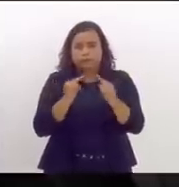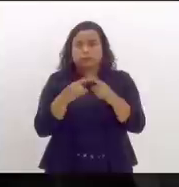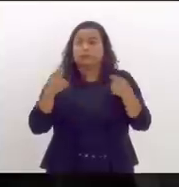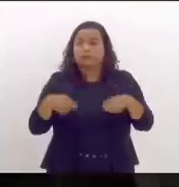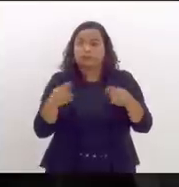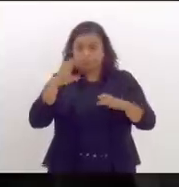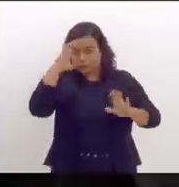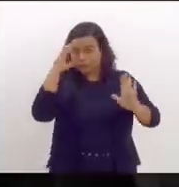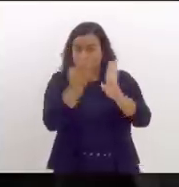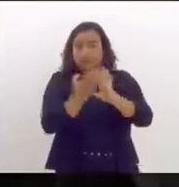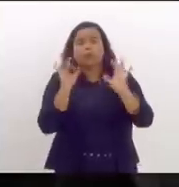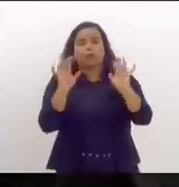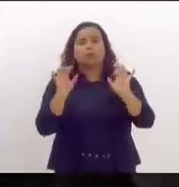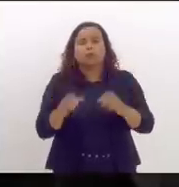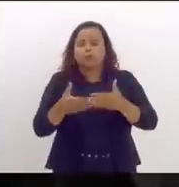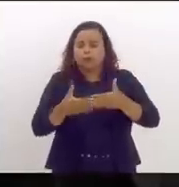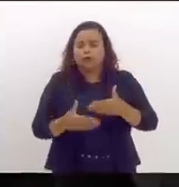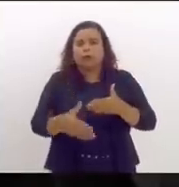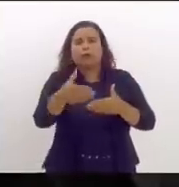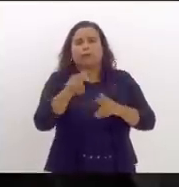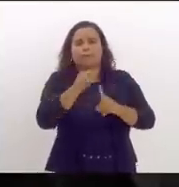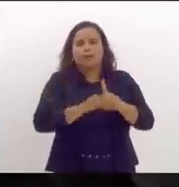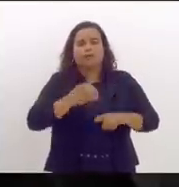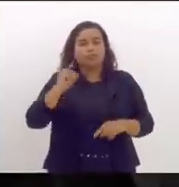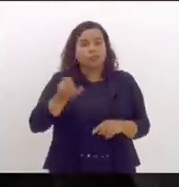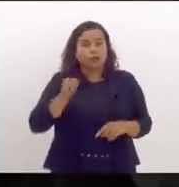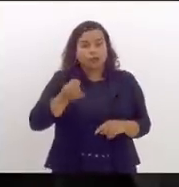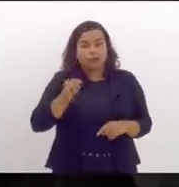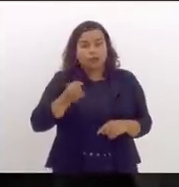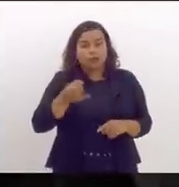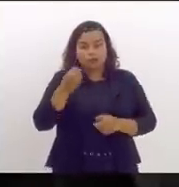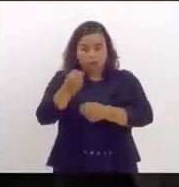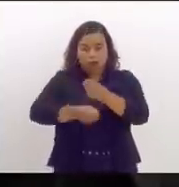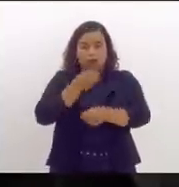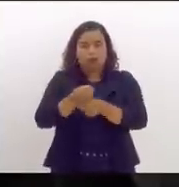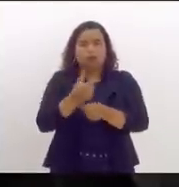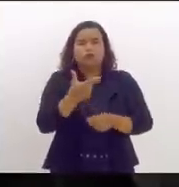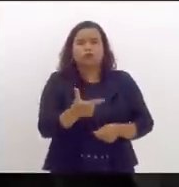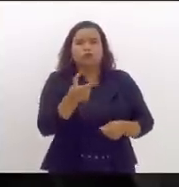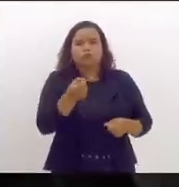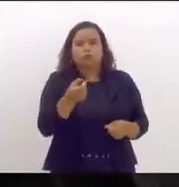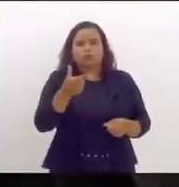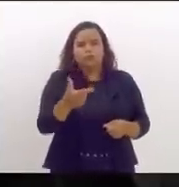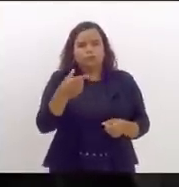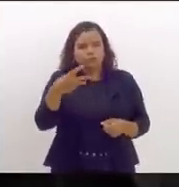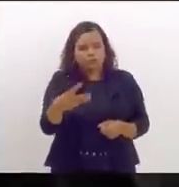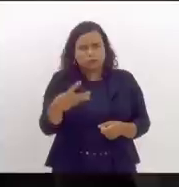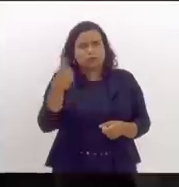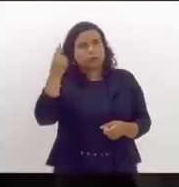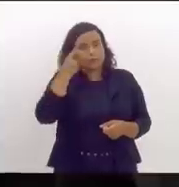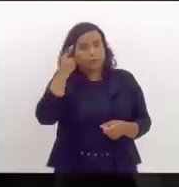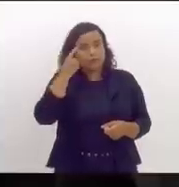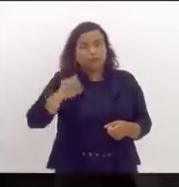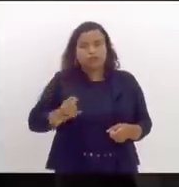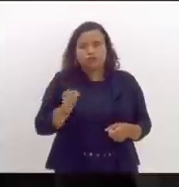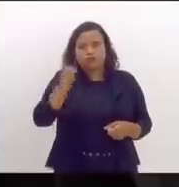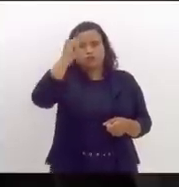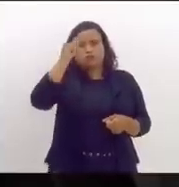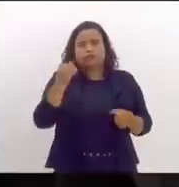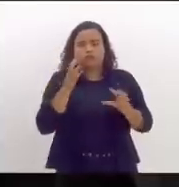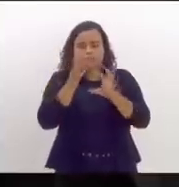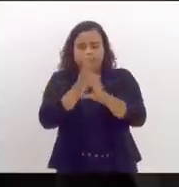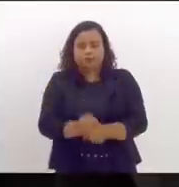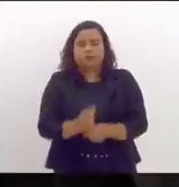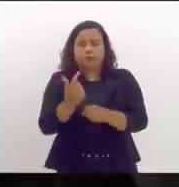ser cumprido a partir de Janeiro de 23 considerando a inflação acumulada nos 12